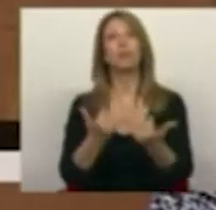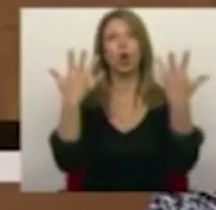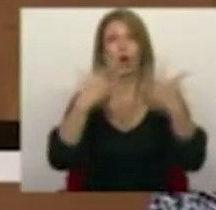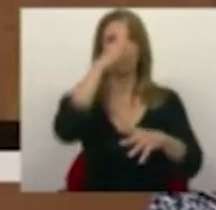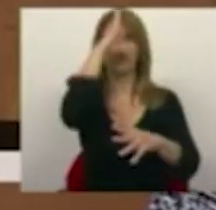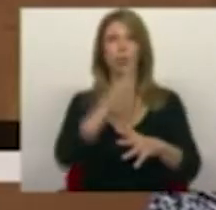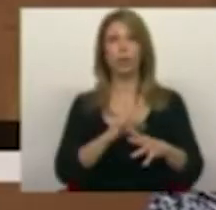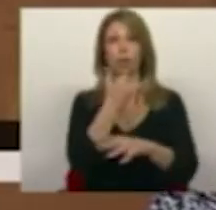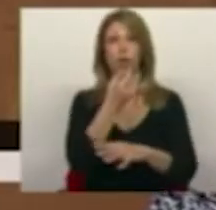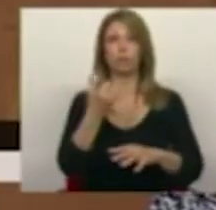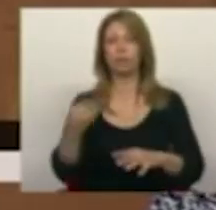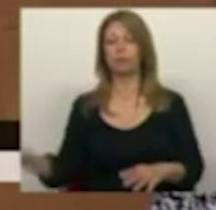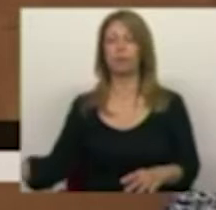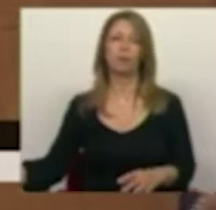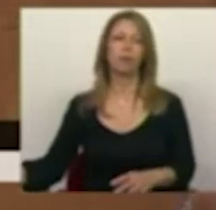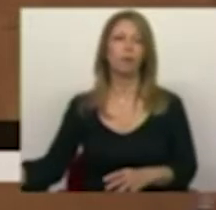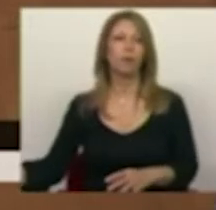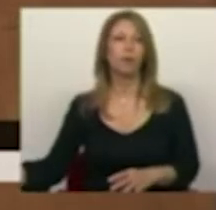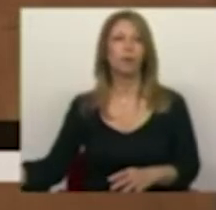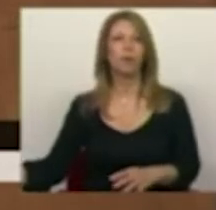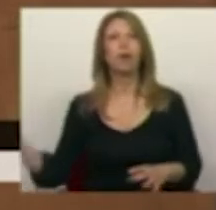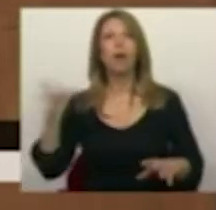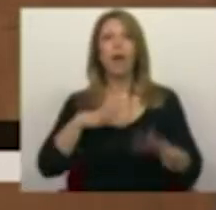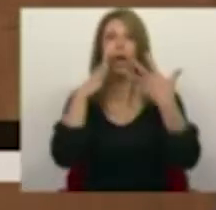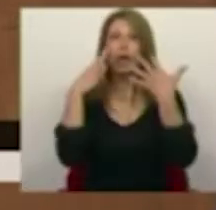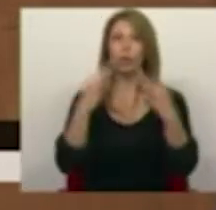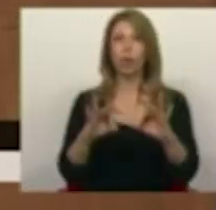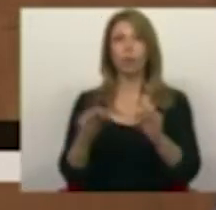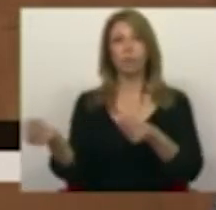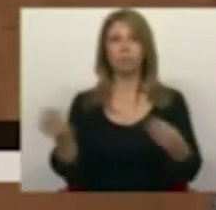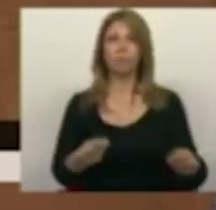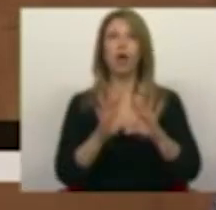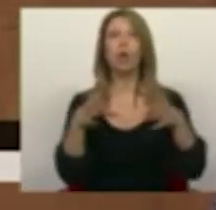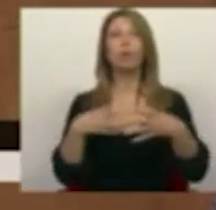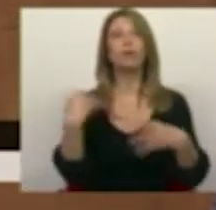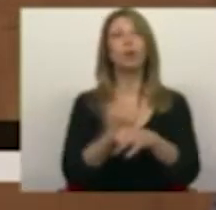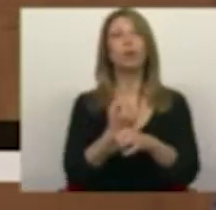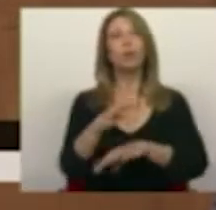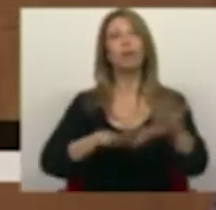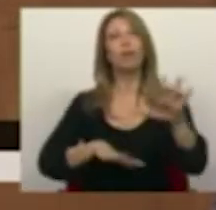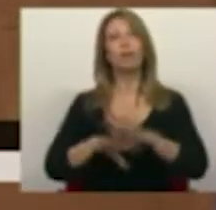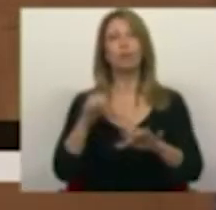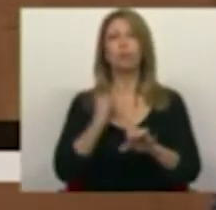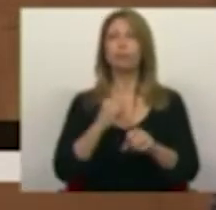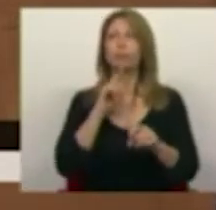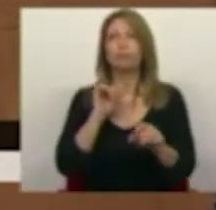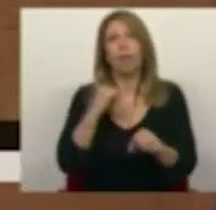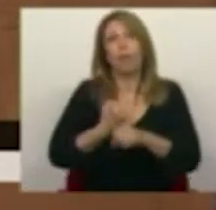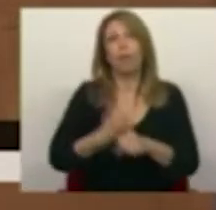Estado para 2020, pretendemos naturalmente apresentar à Comissão o trabalho que temos vindo a realizar em termos de ação